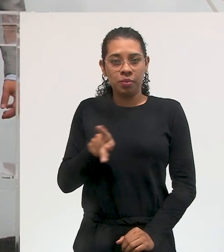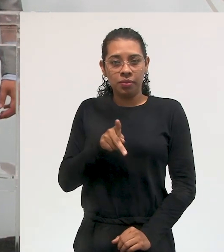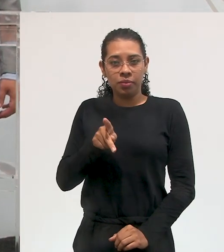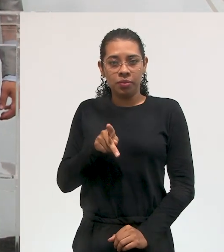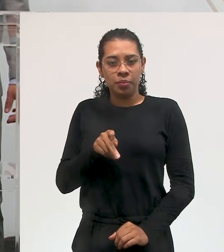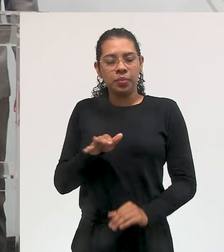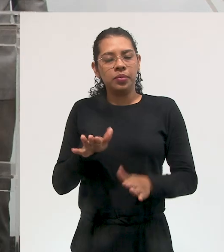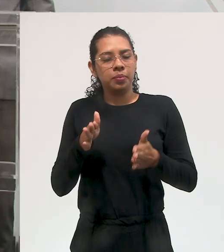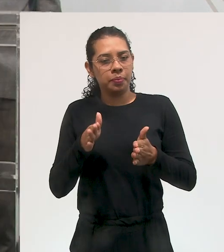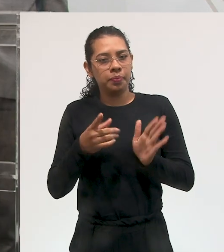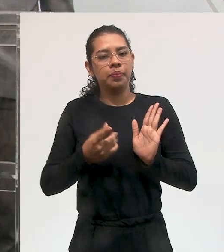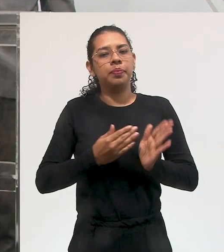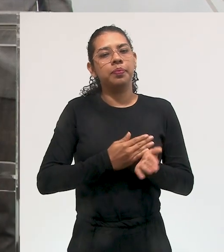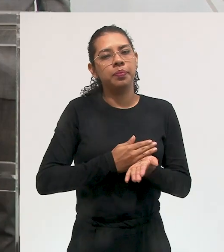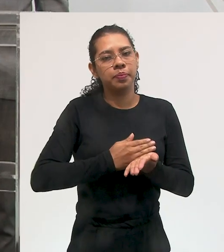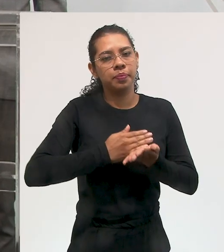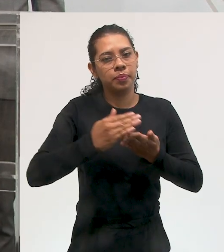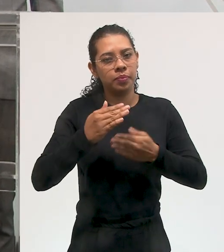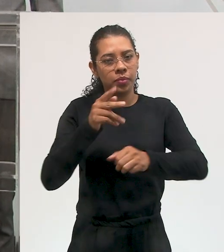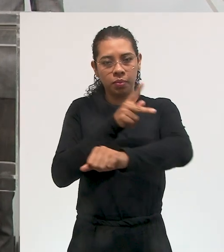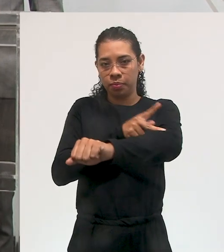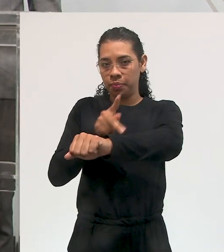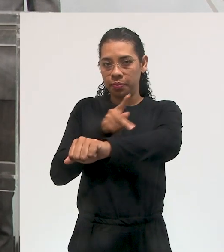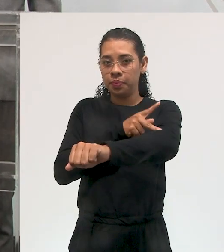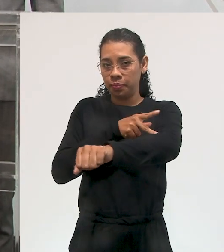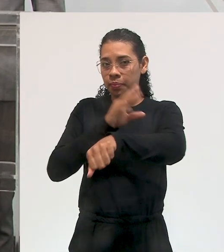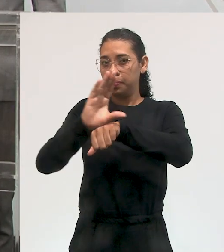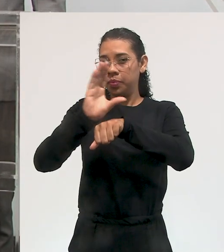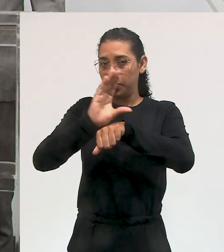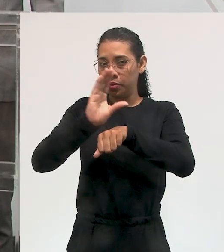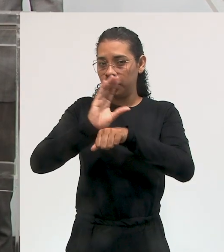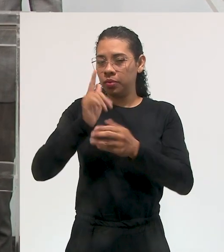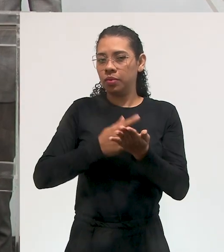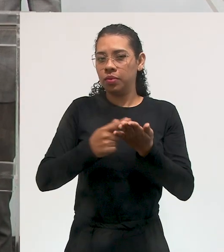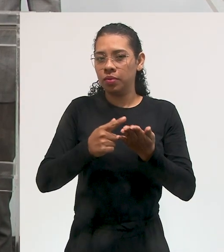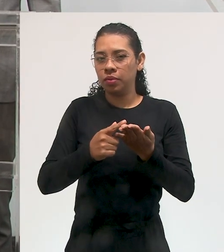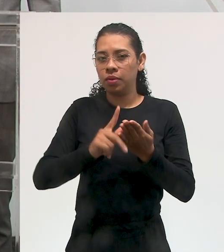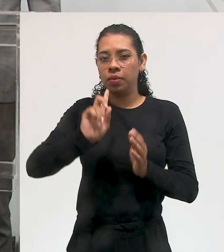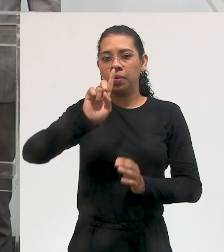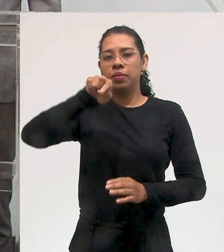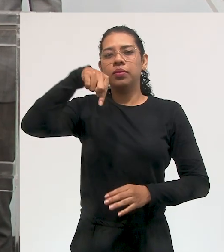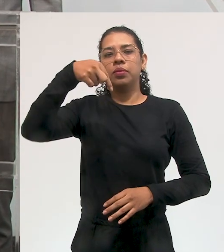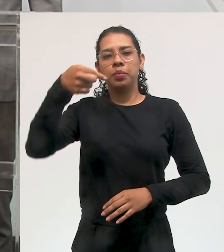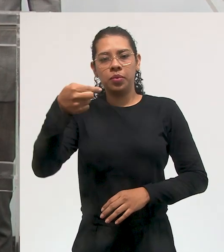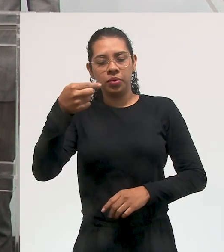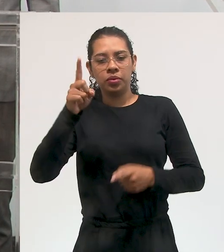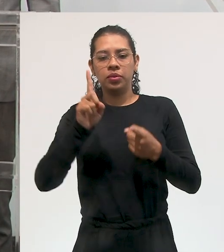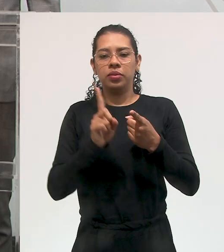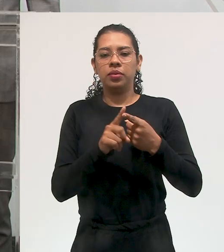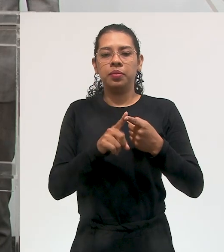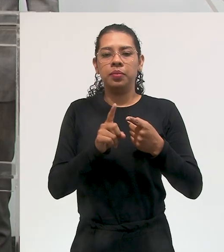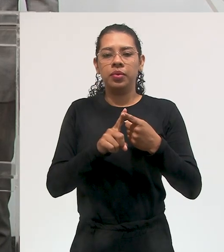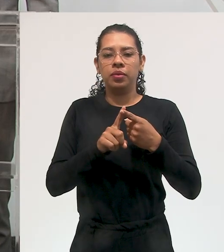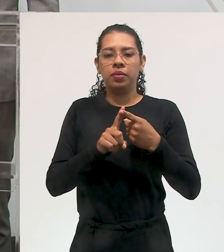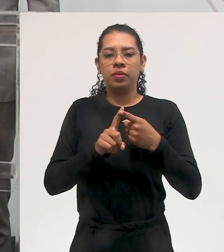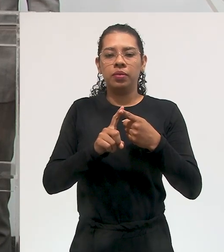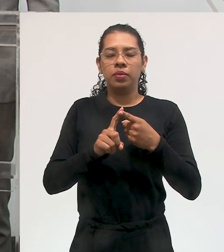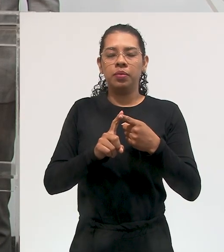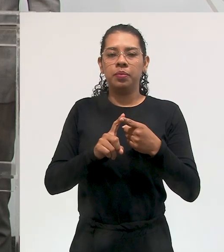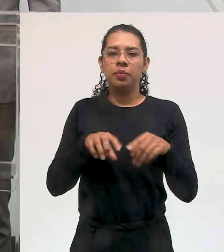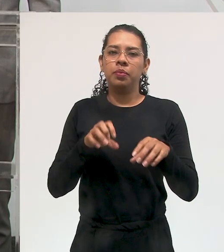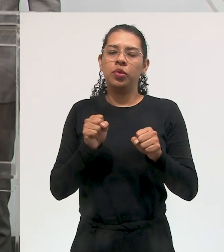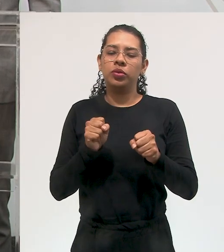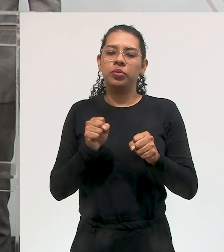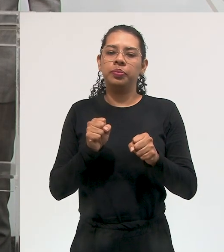quê? Ele começar agora na licenciatura em pedagogia igual vocês, aí depois, né,